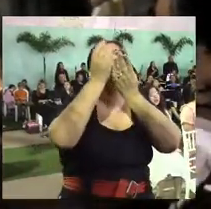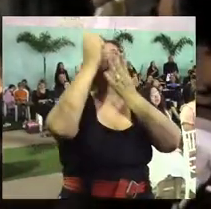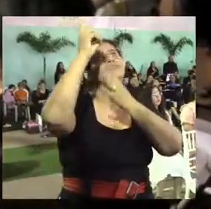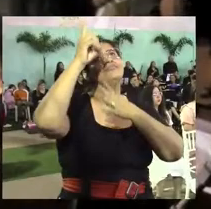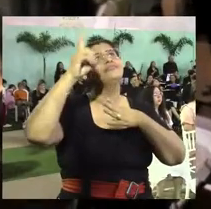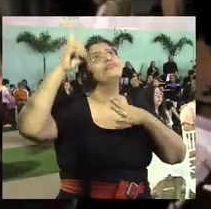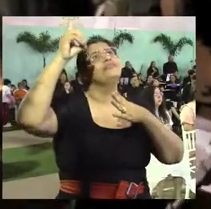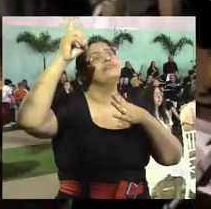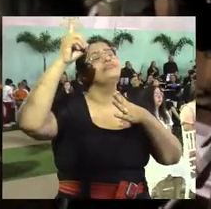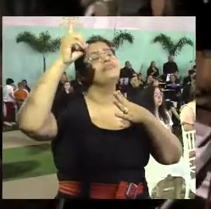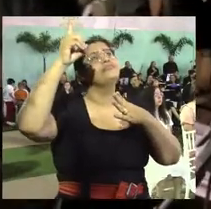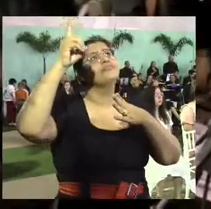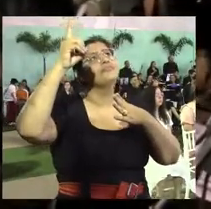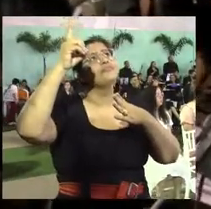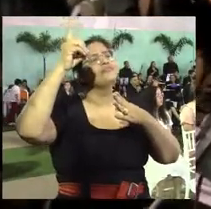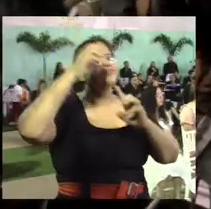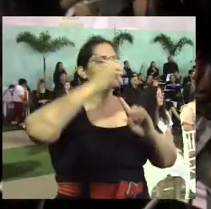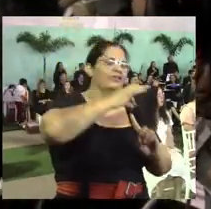noite